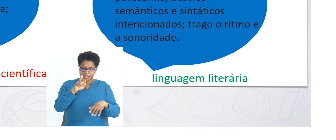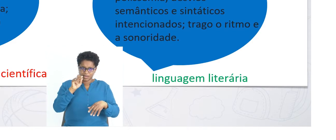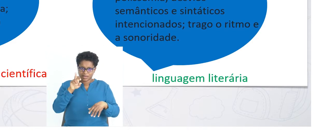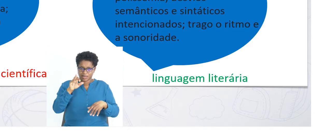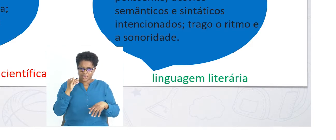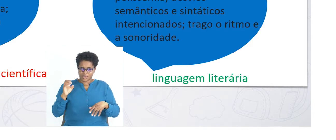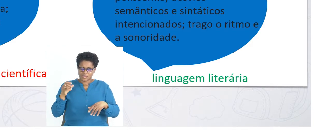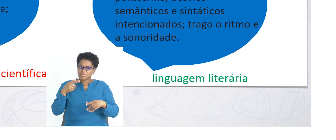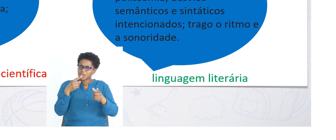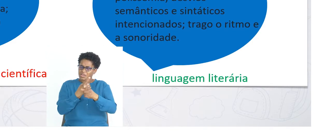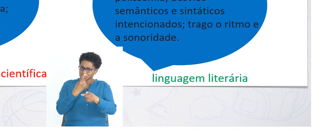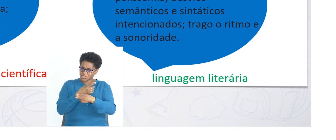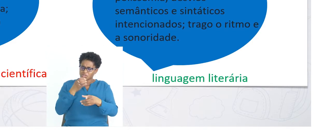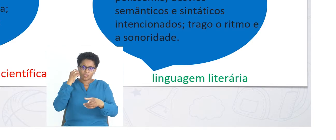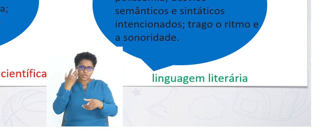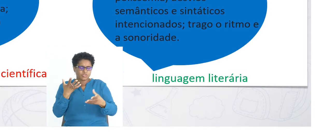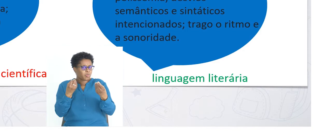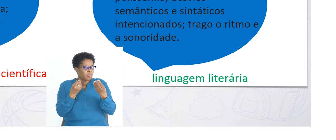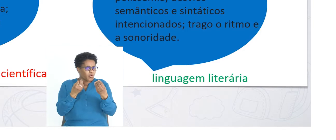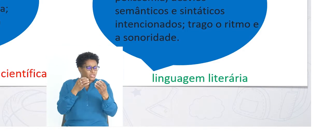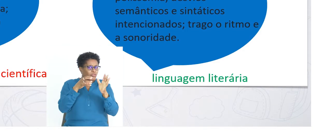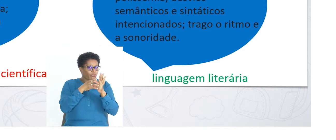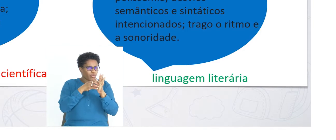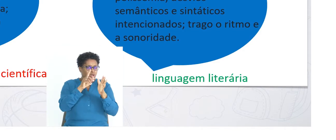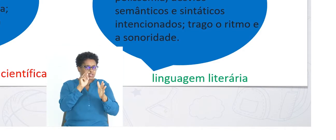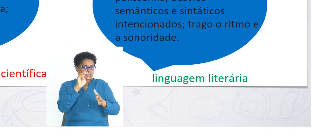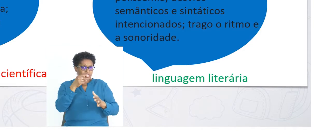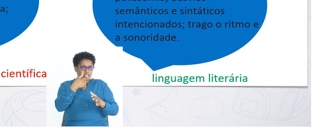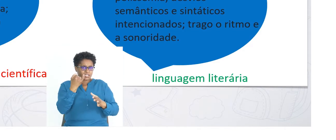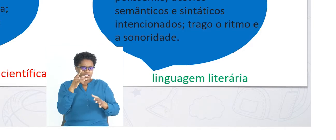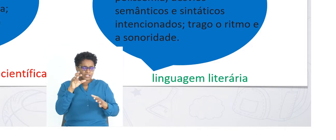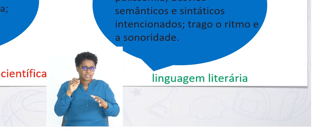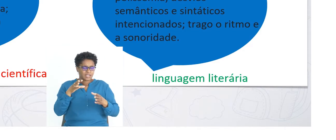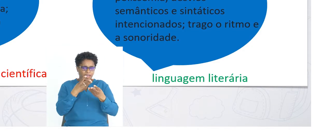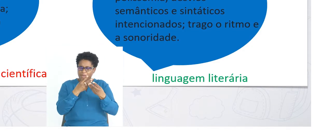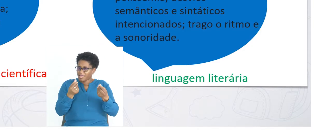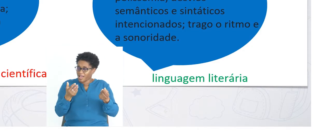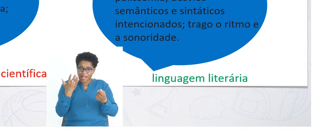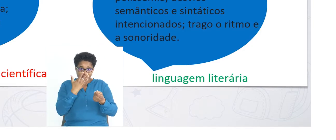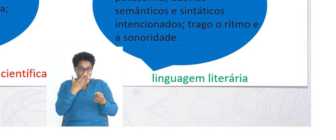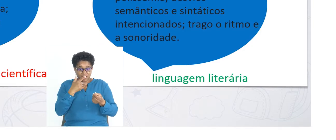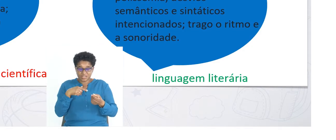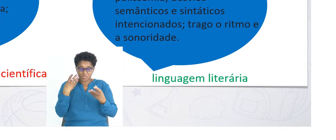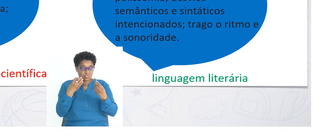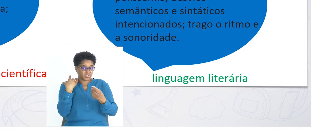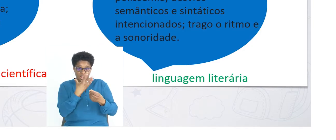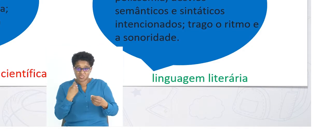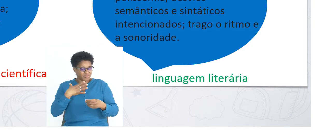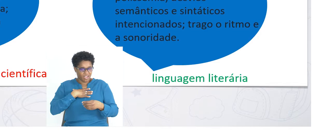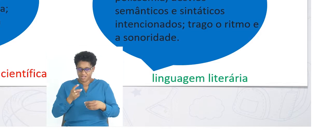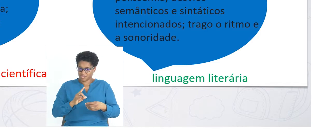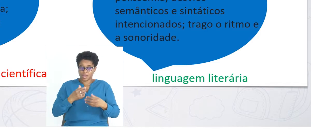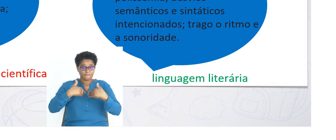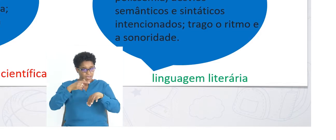tem características como: tenho muitas figuras de estilo. É matéria que certas vezes não gostas, mas tens